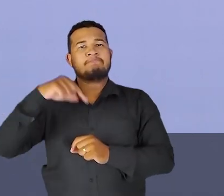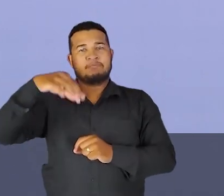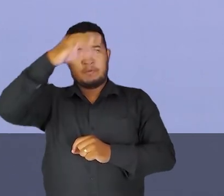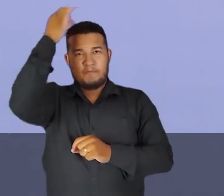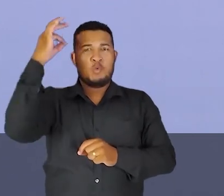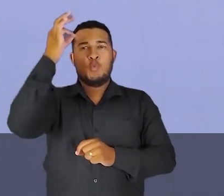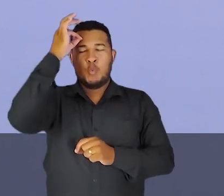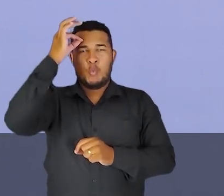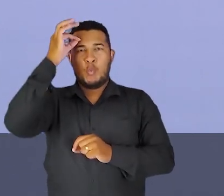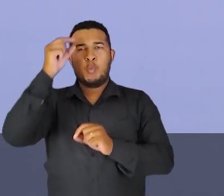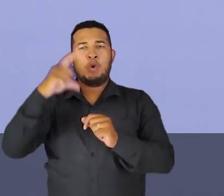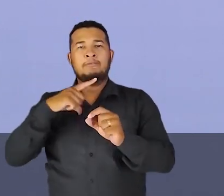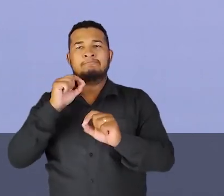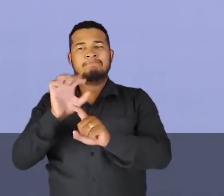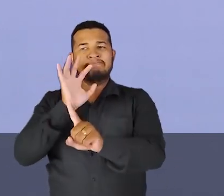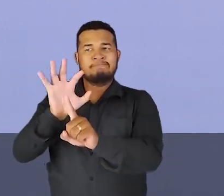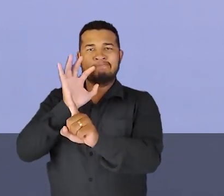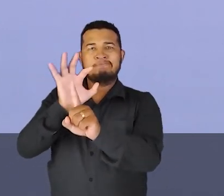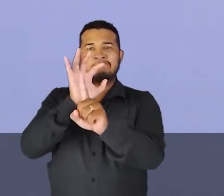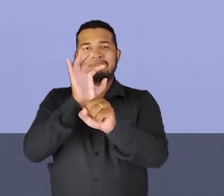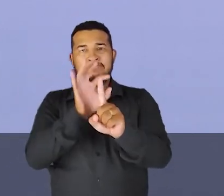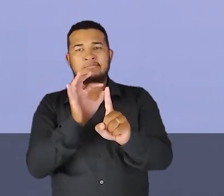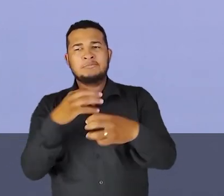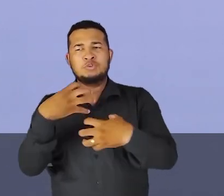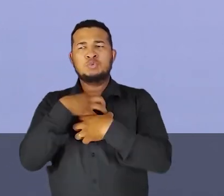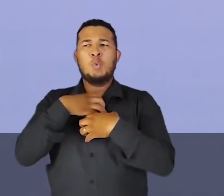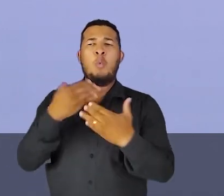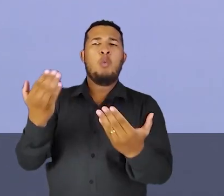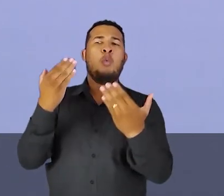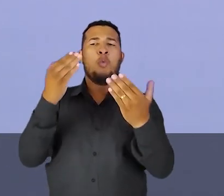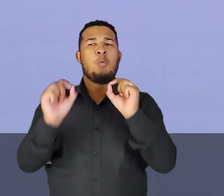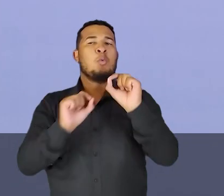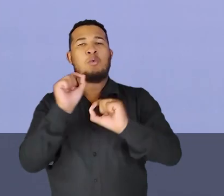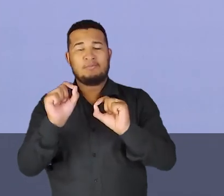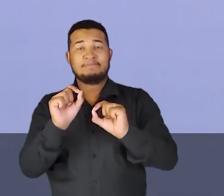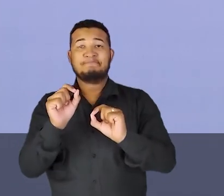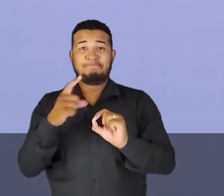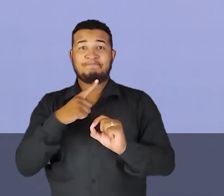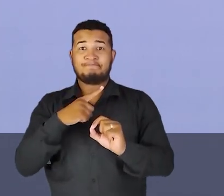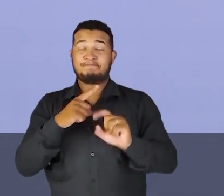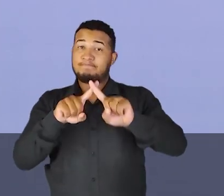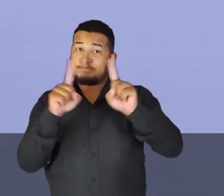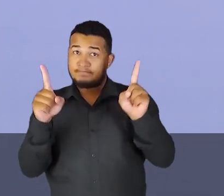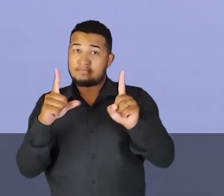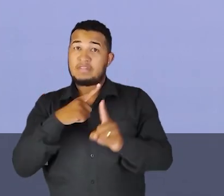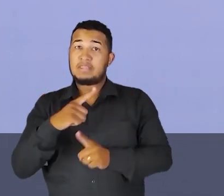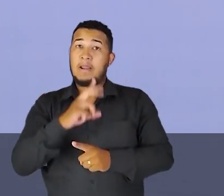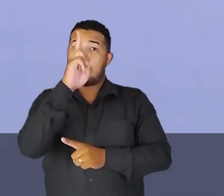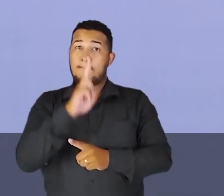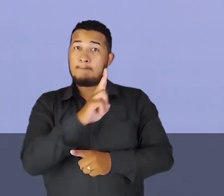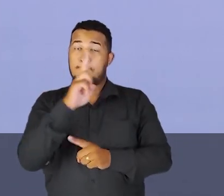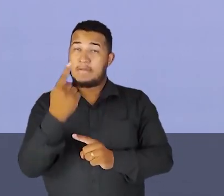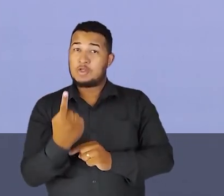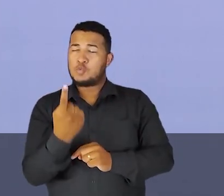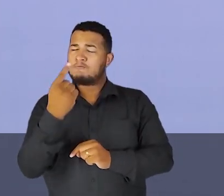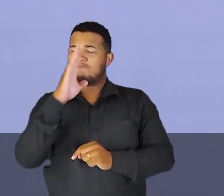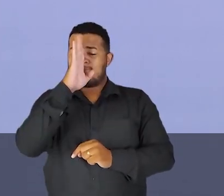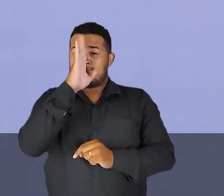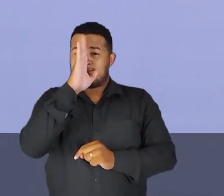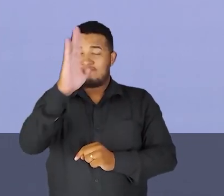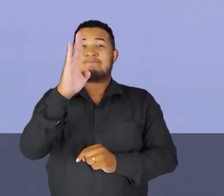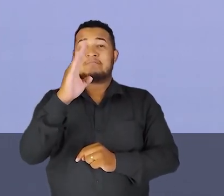Santo, deixando suas influências, suas impressões. Mas nós temos um padre que se destacou,